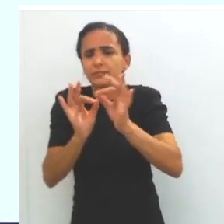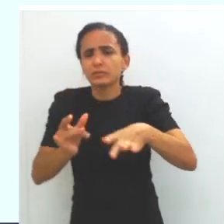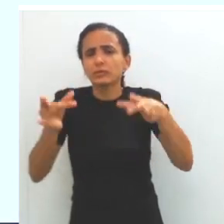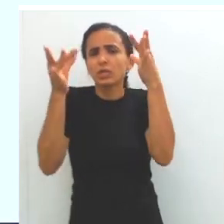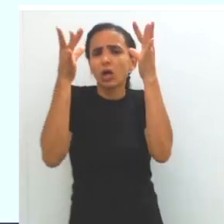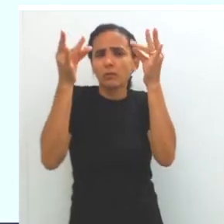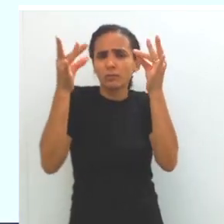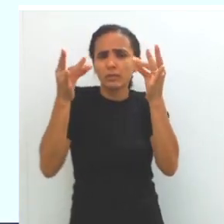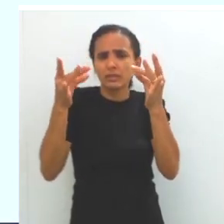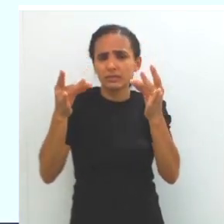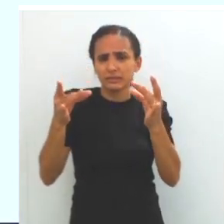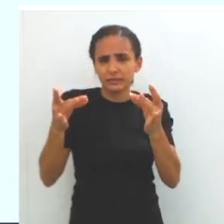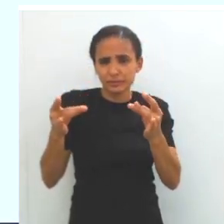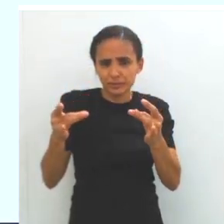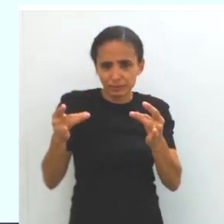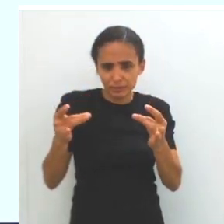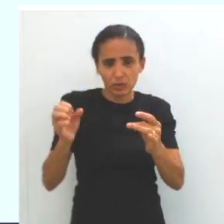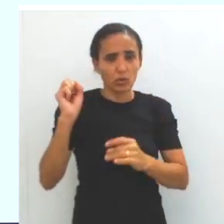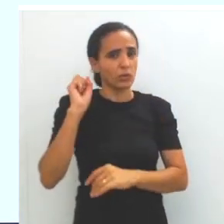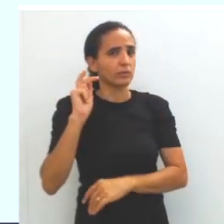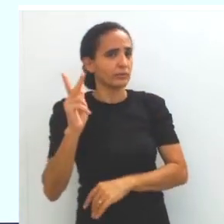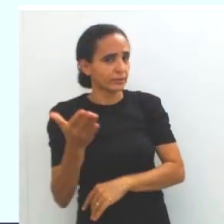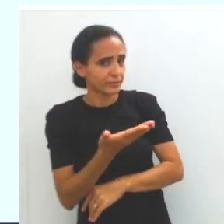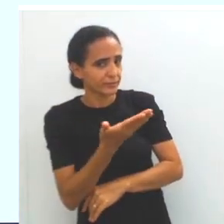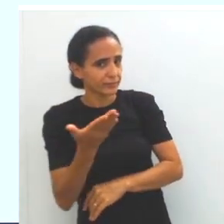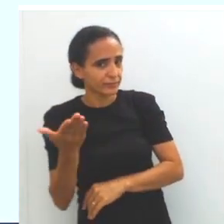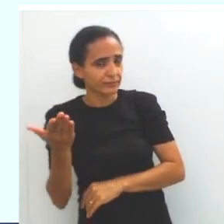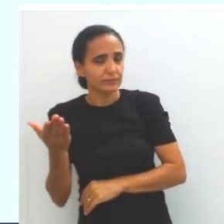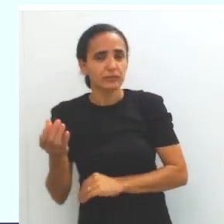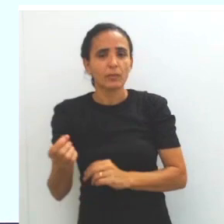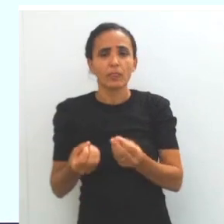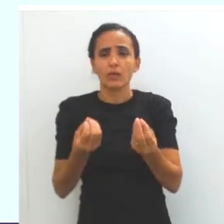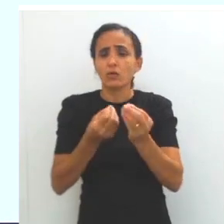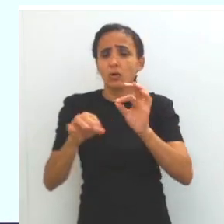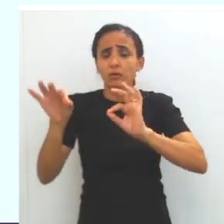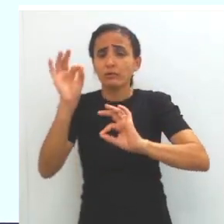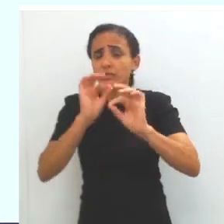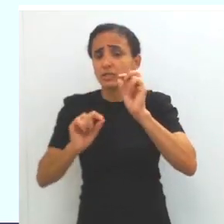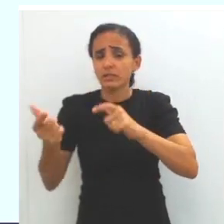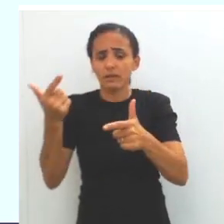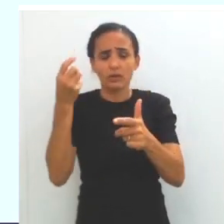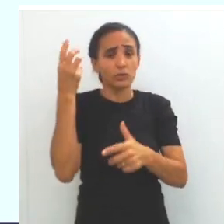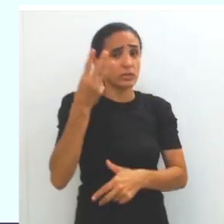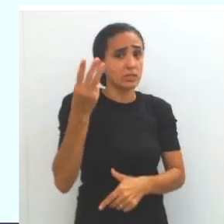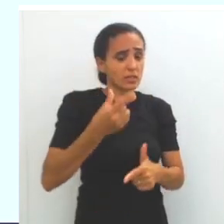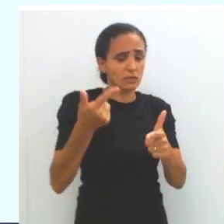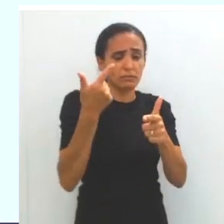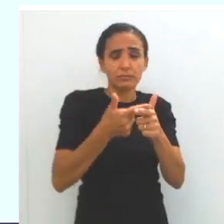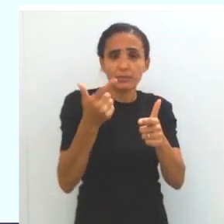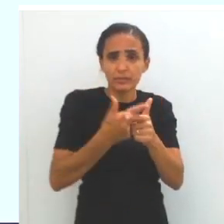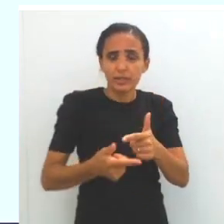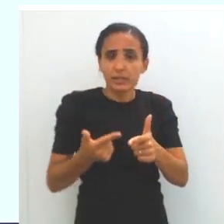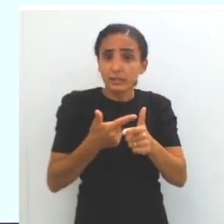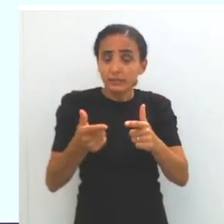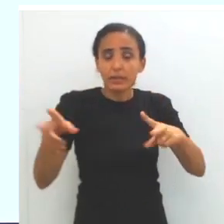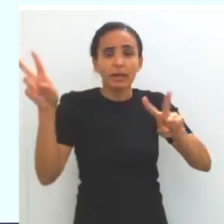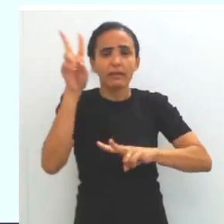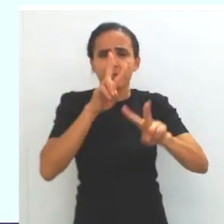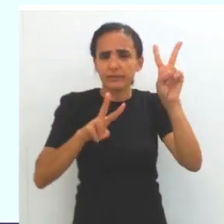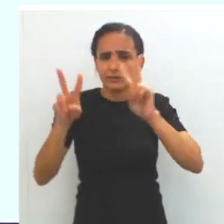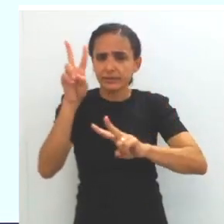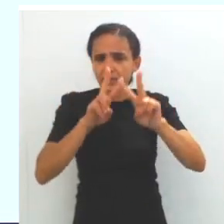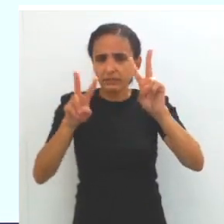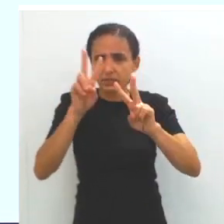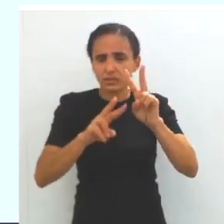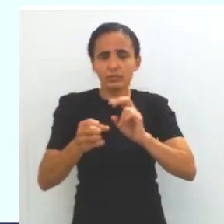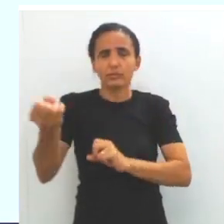que formato? Lente cilíndrica. Ok? Então, astigmatismo, para que o ponto